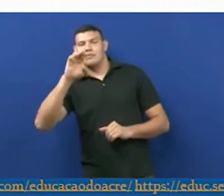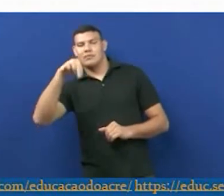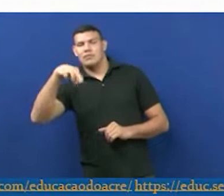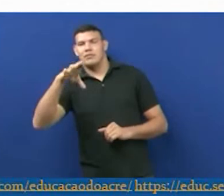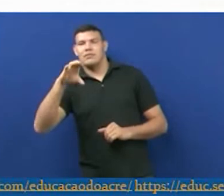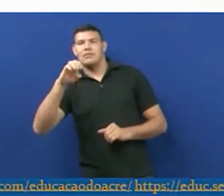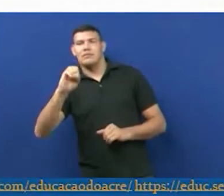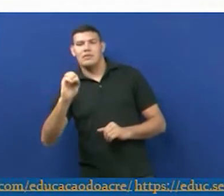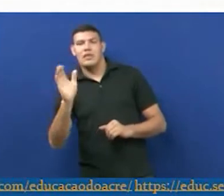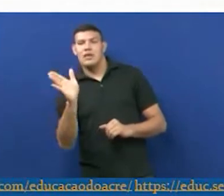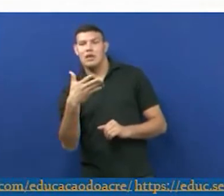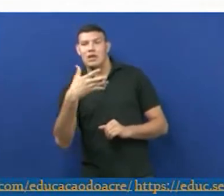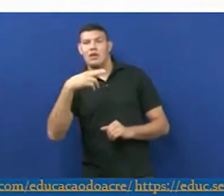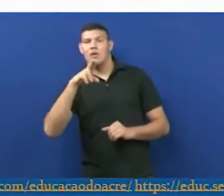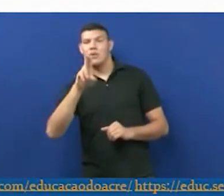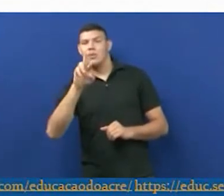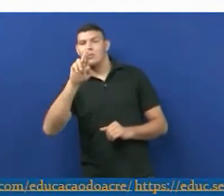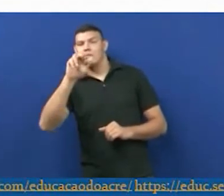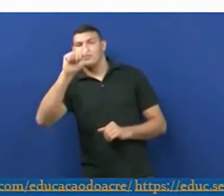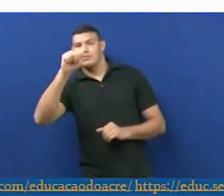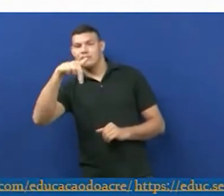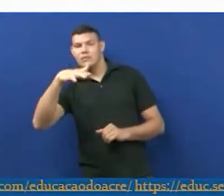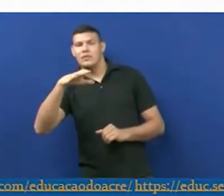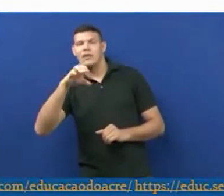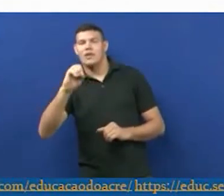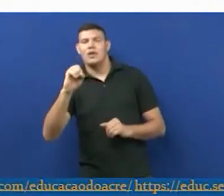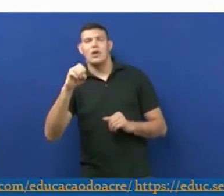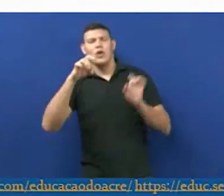e, por último, Netuno.